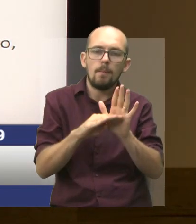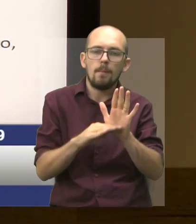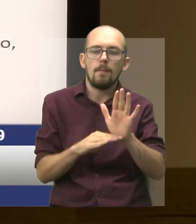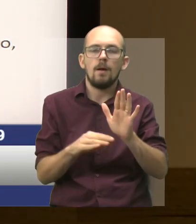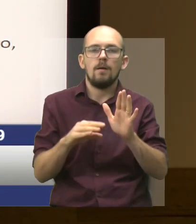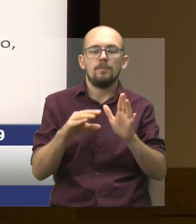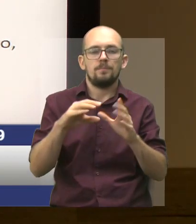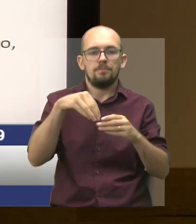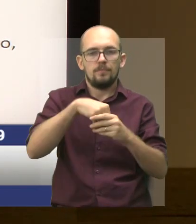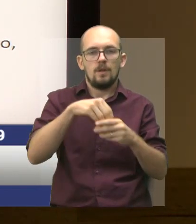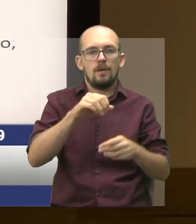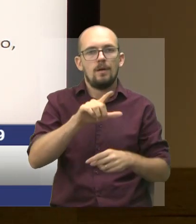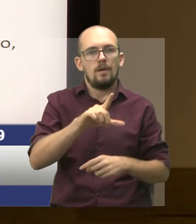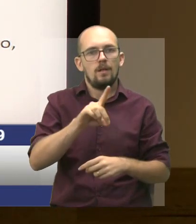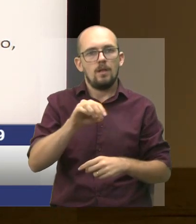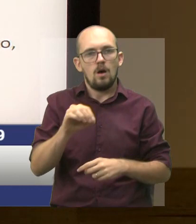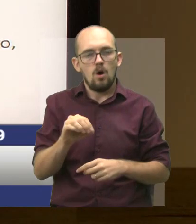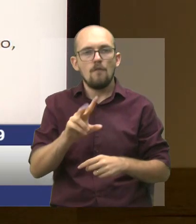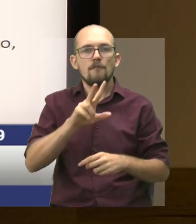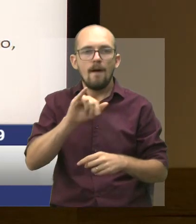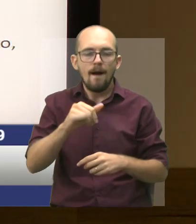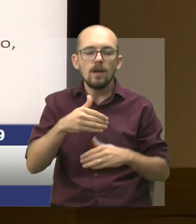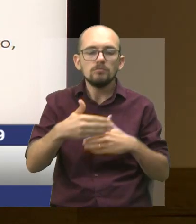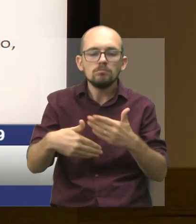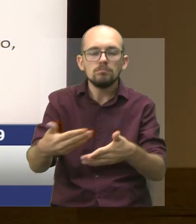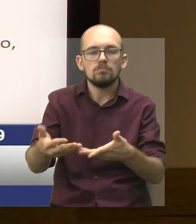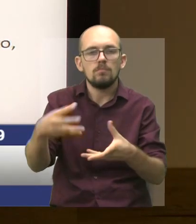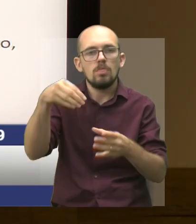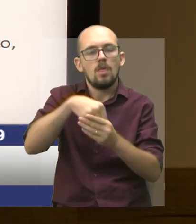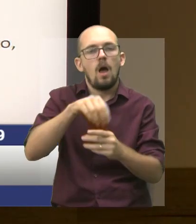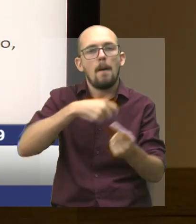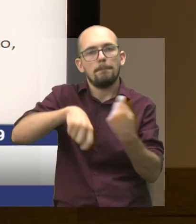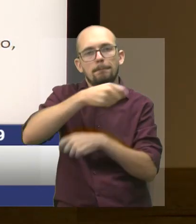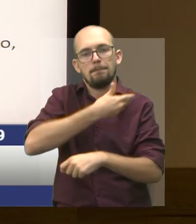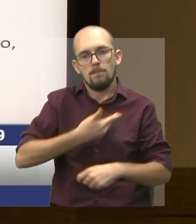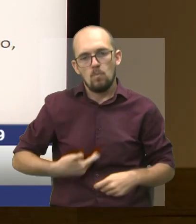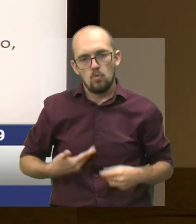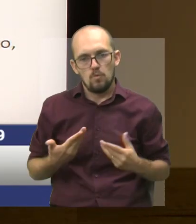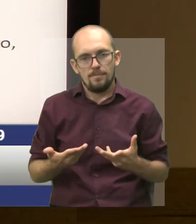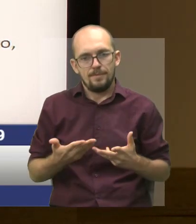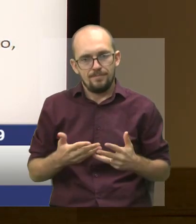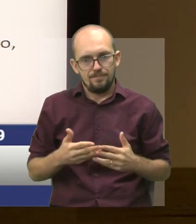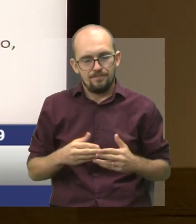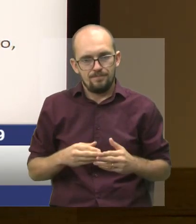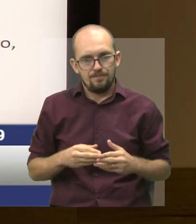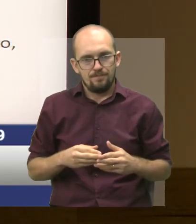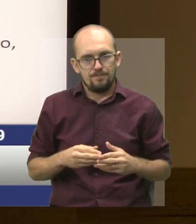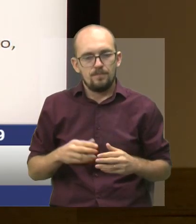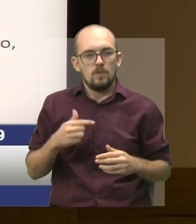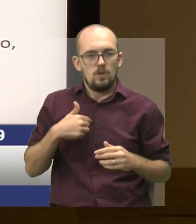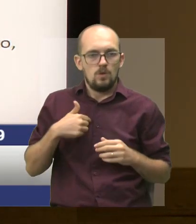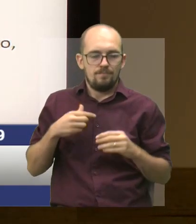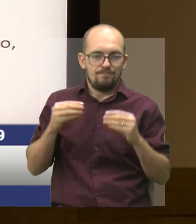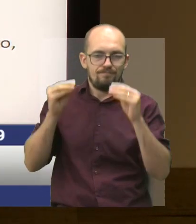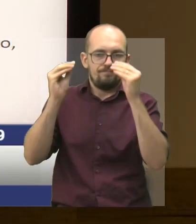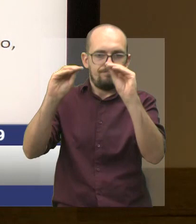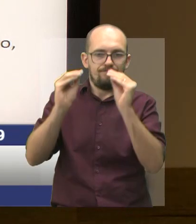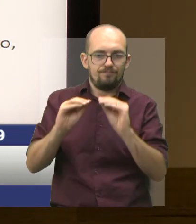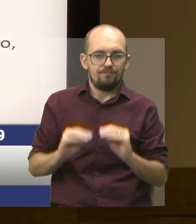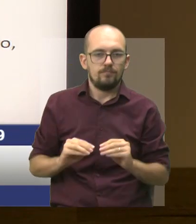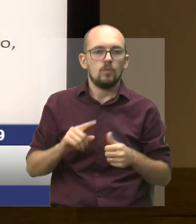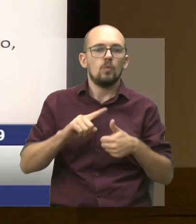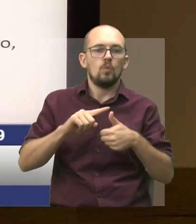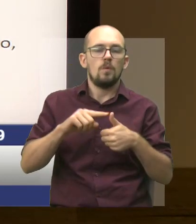LDO vai fazer na administração pública. Então, aí eu cito, né, a gente cita